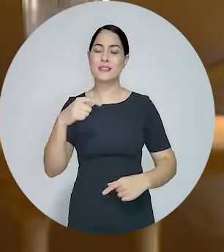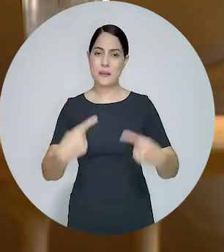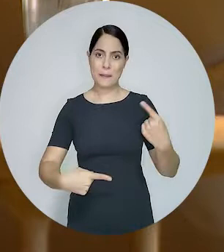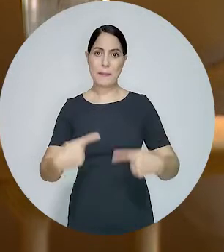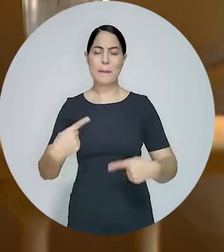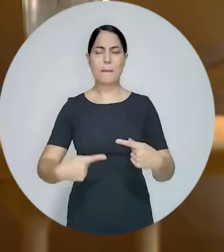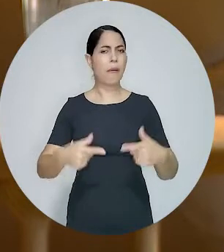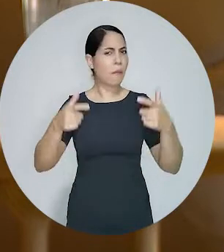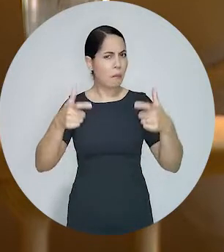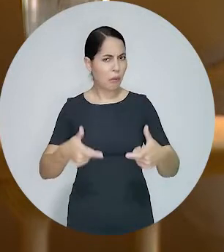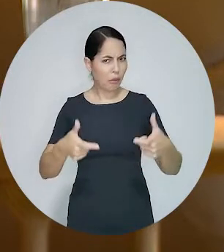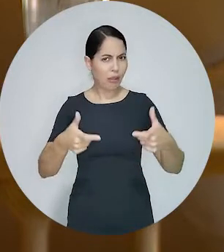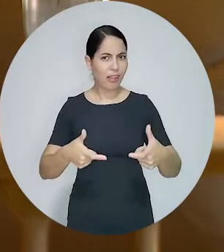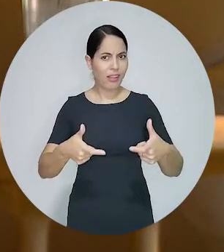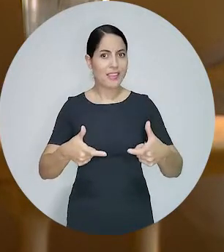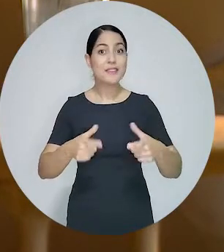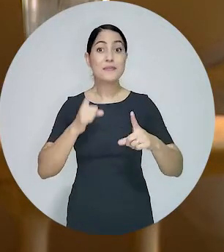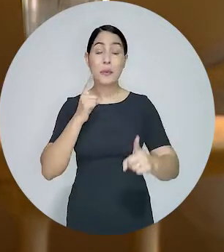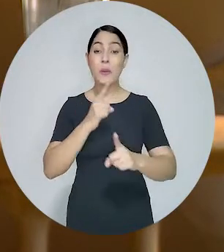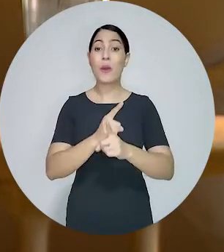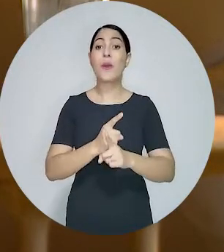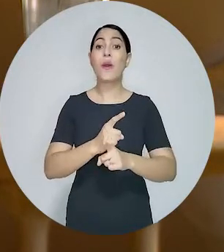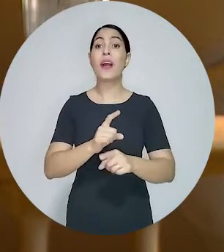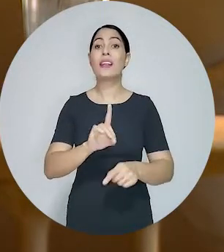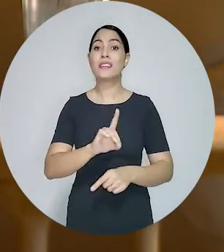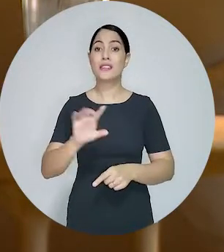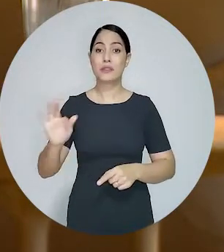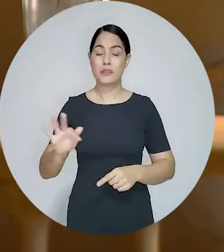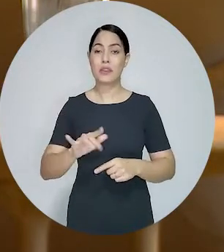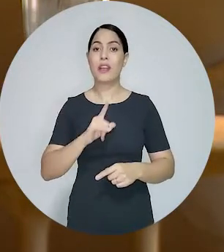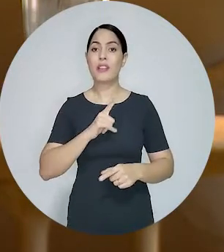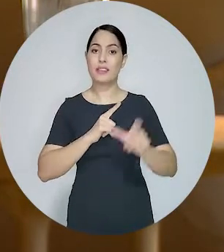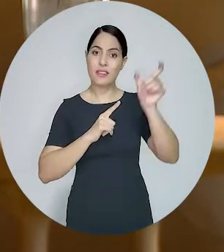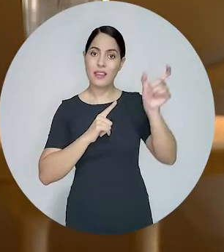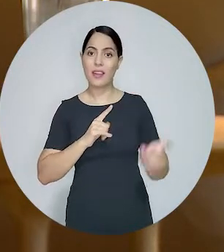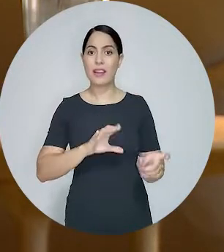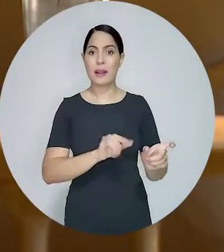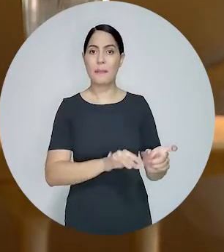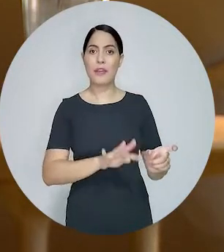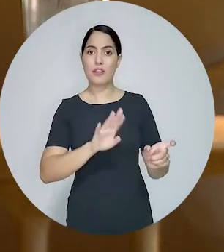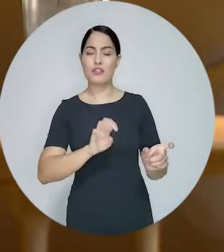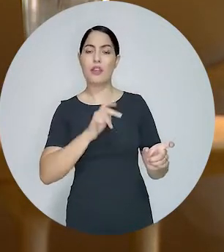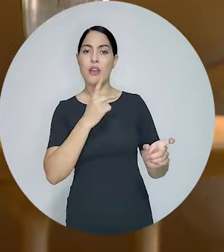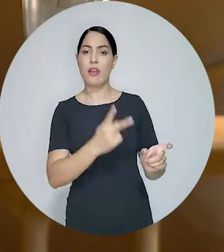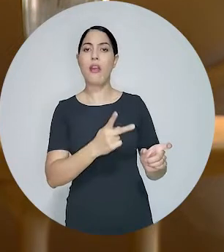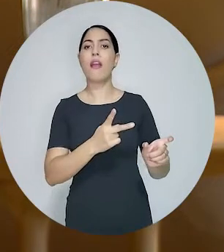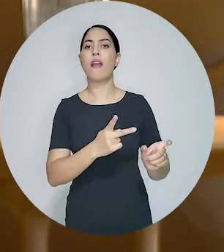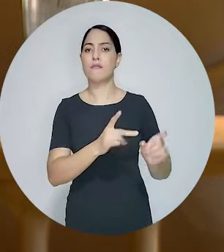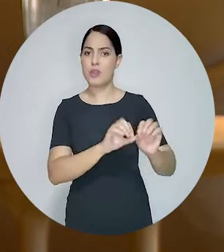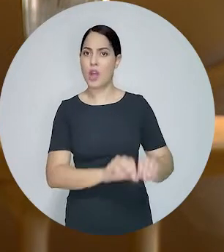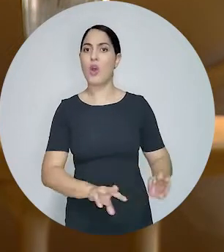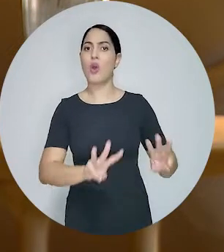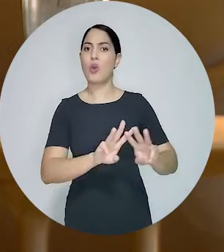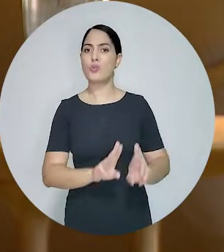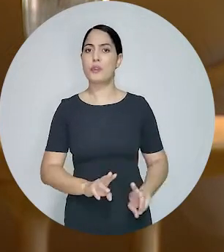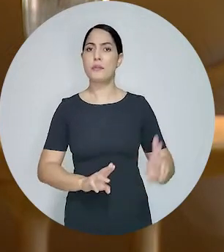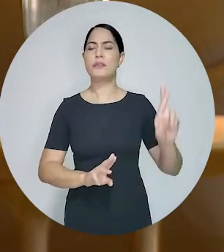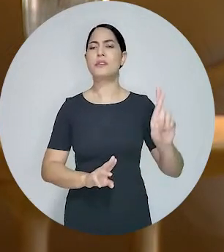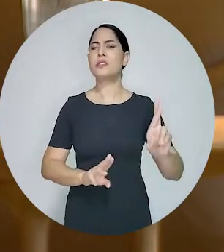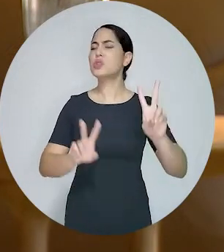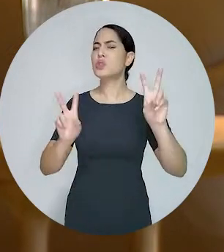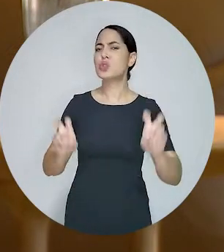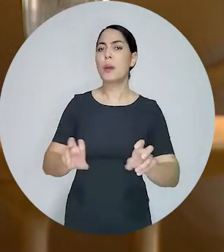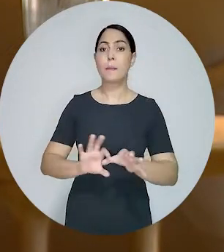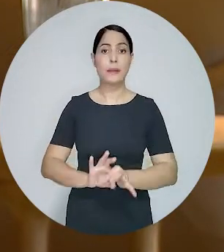O encontro aconteceu em Brasília e recebeu a visita de Clemente Wolle, relator especial da ONU para o direito de liberdade de